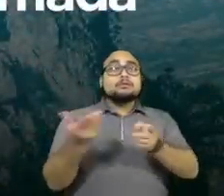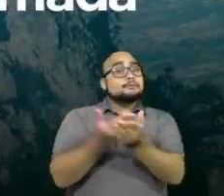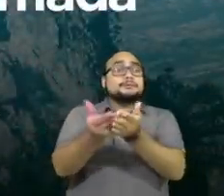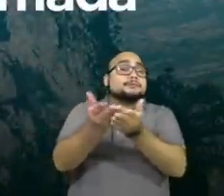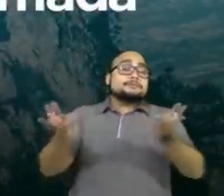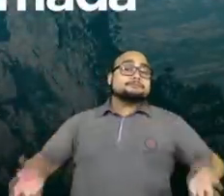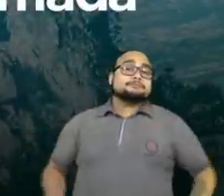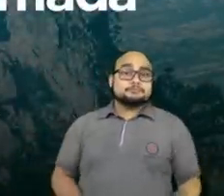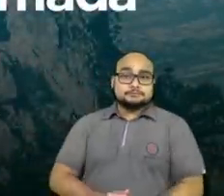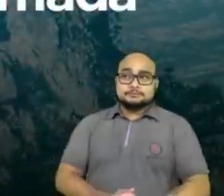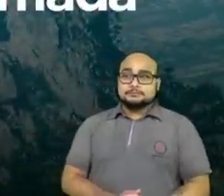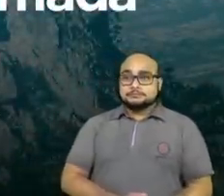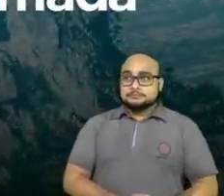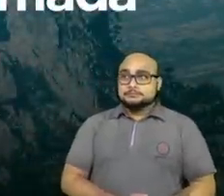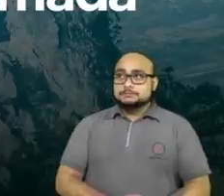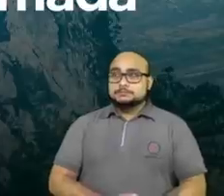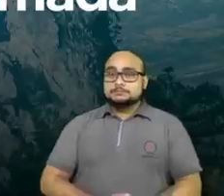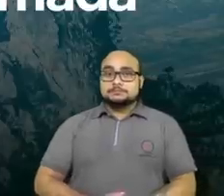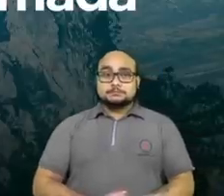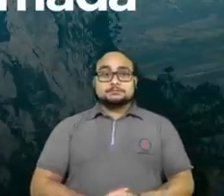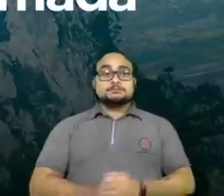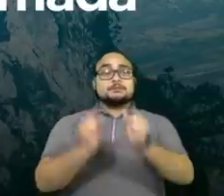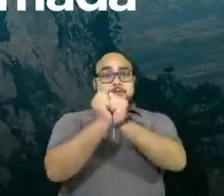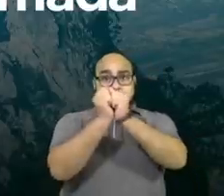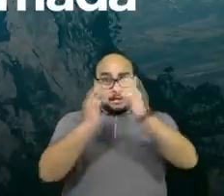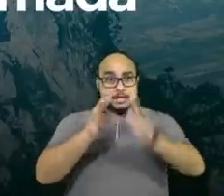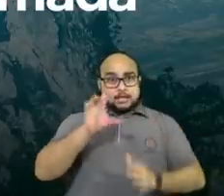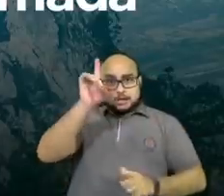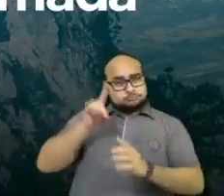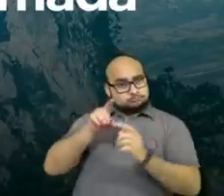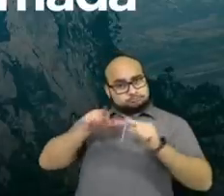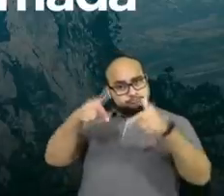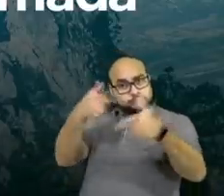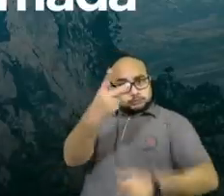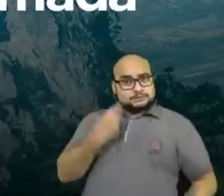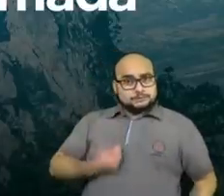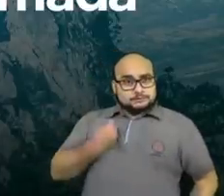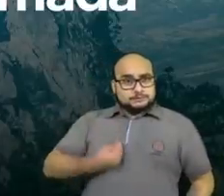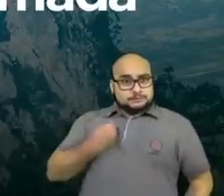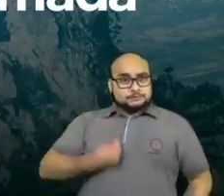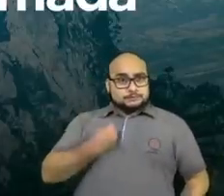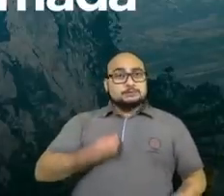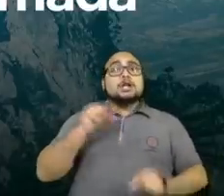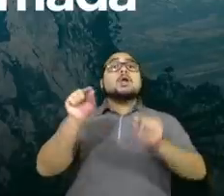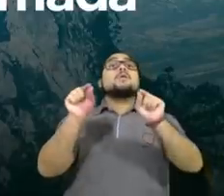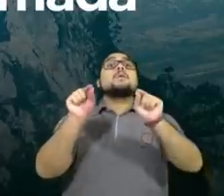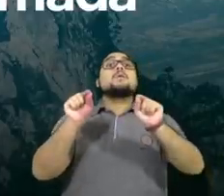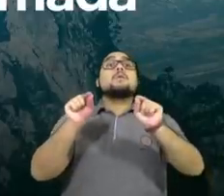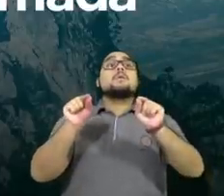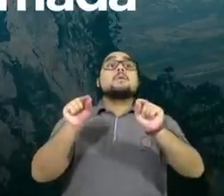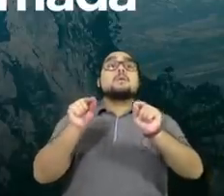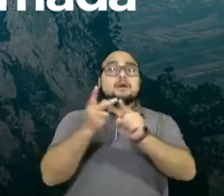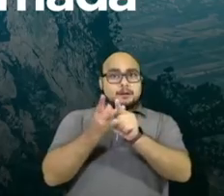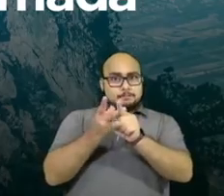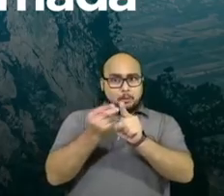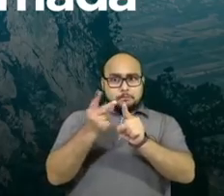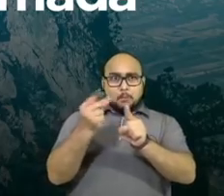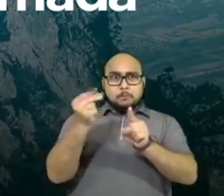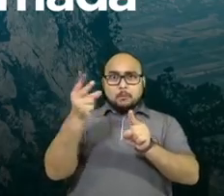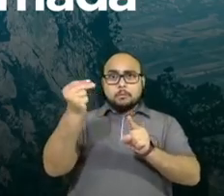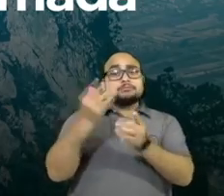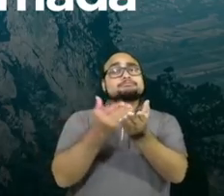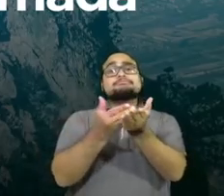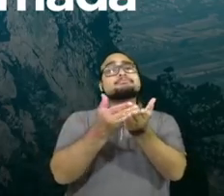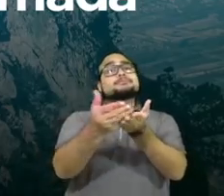O milagre que Deus vai fazer na sua vida é apenas o começo de uma jornada